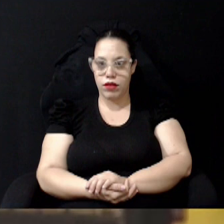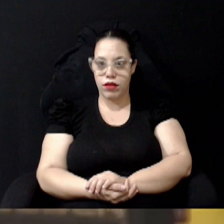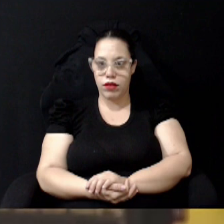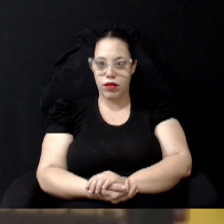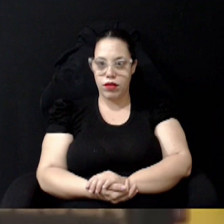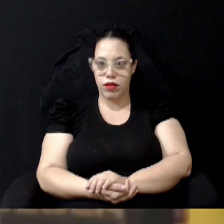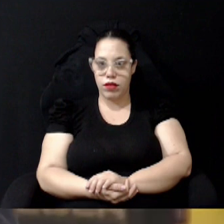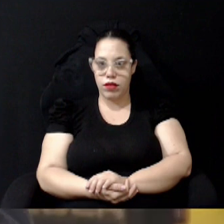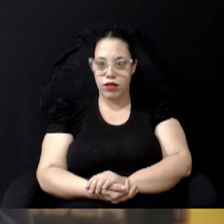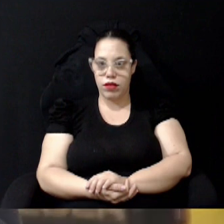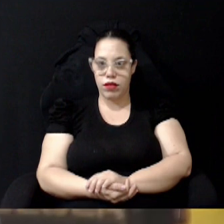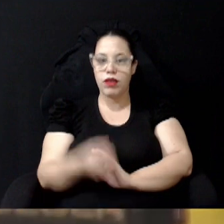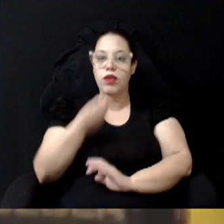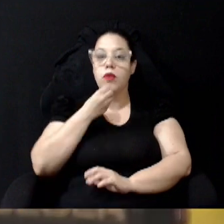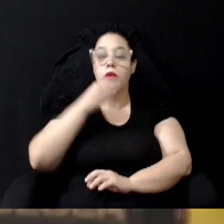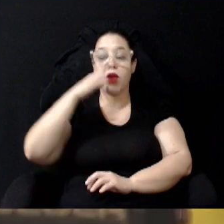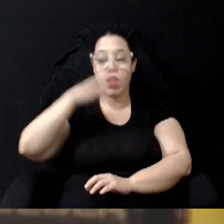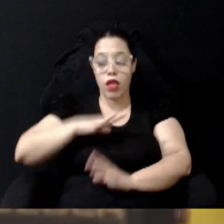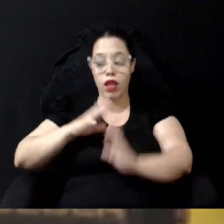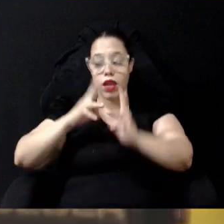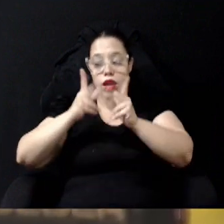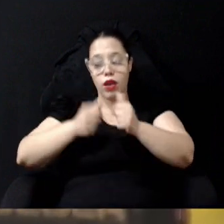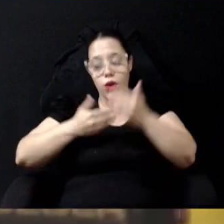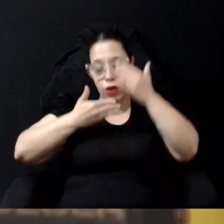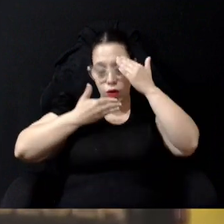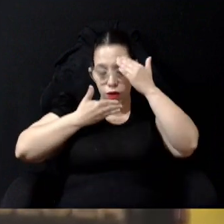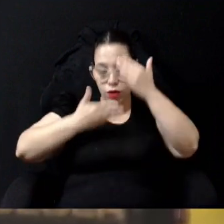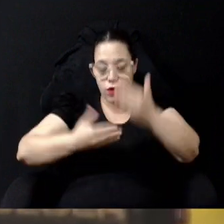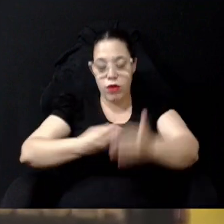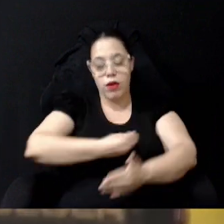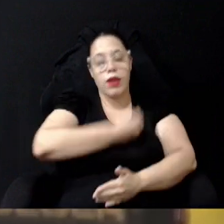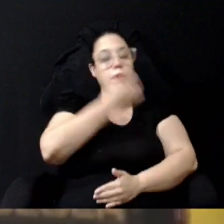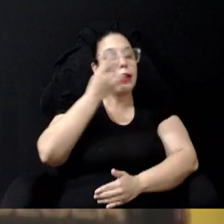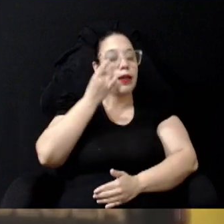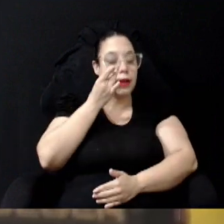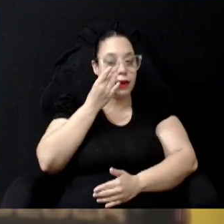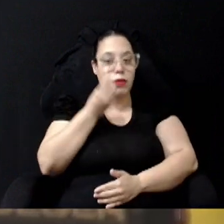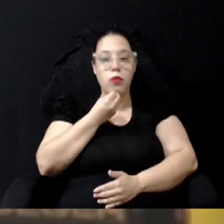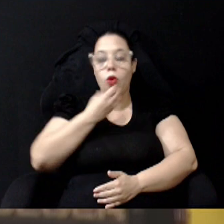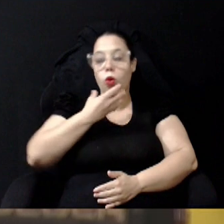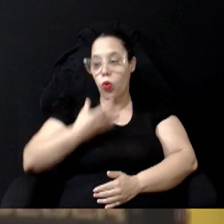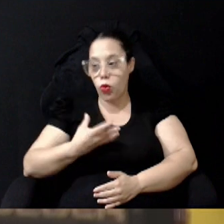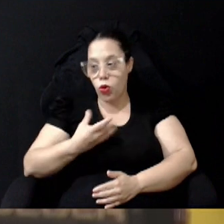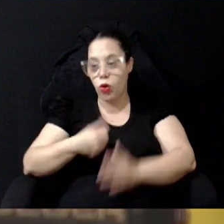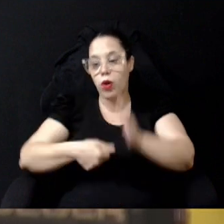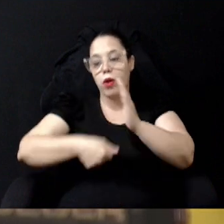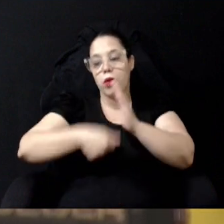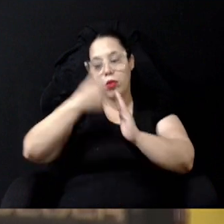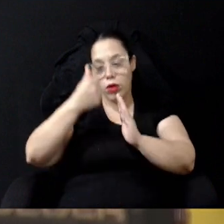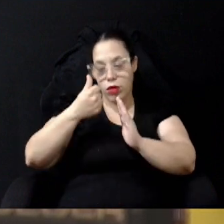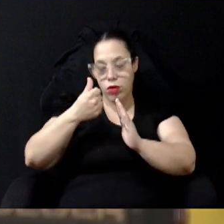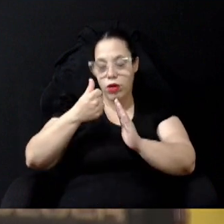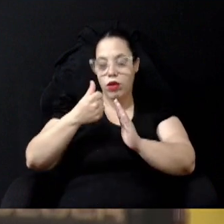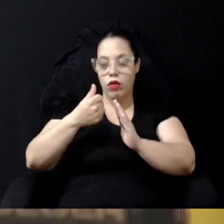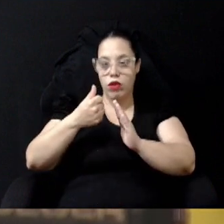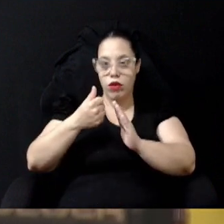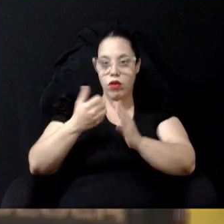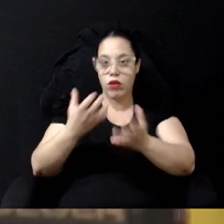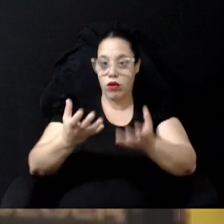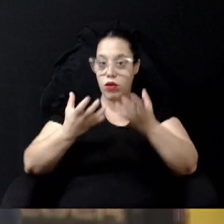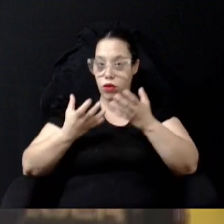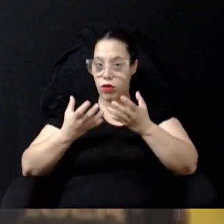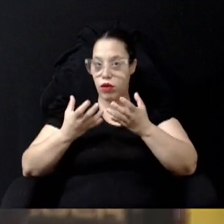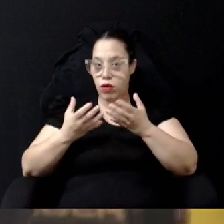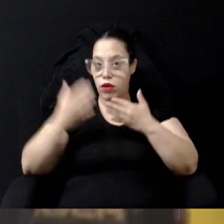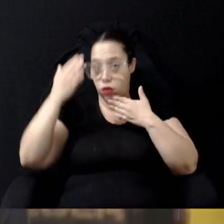Boa tarde a todos, muito obrigado pela presença. Bom, em primeiro lugar, eu quero